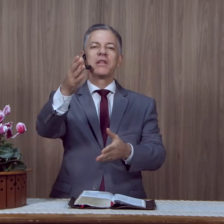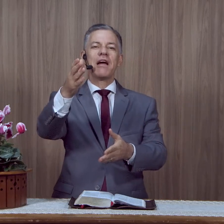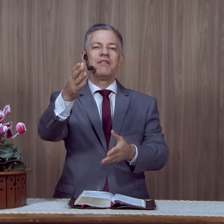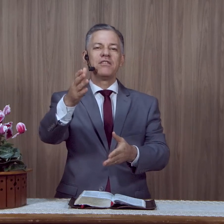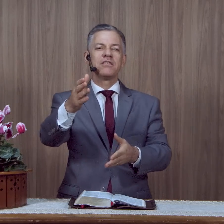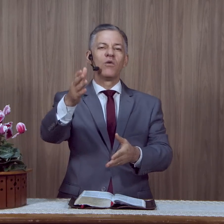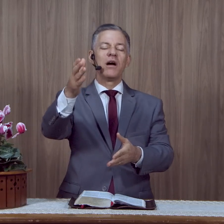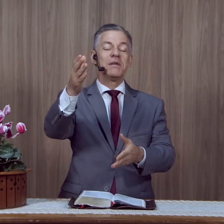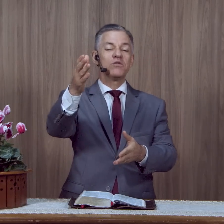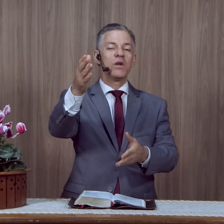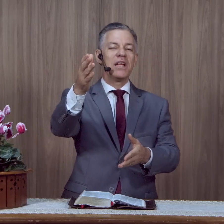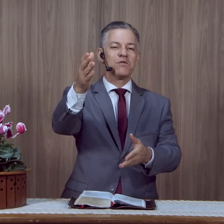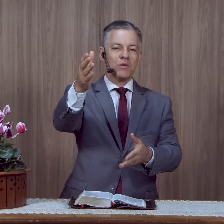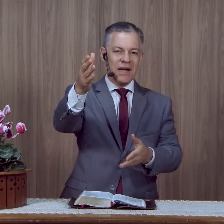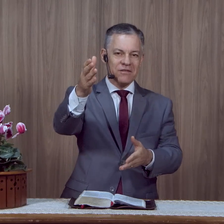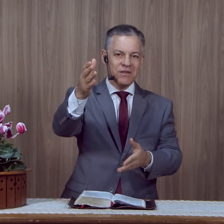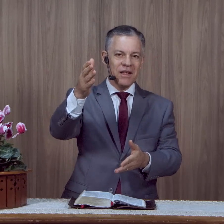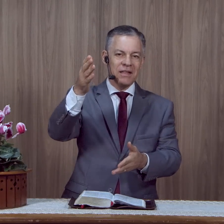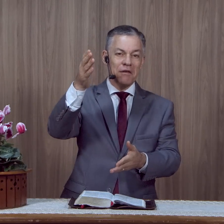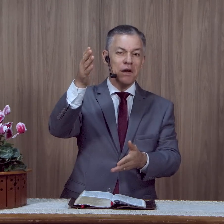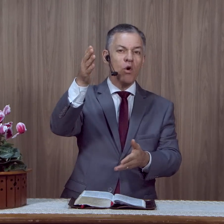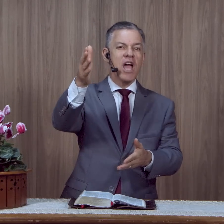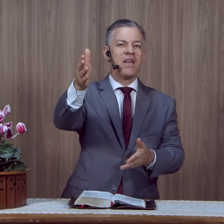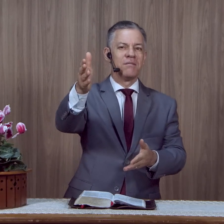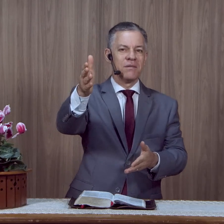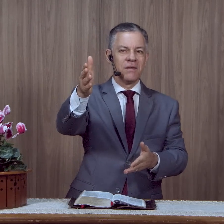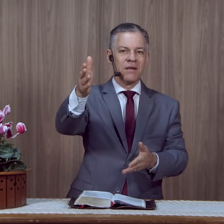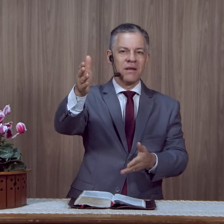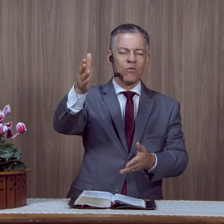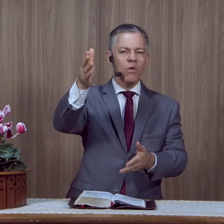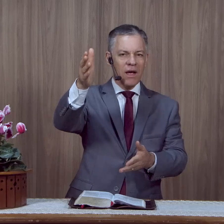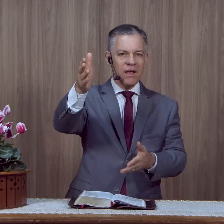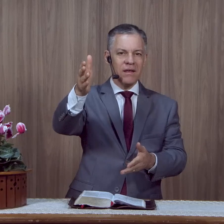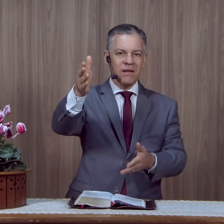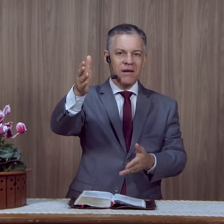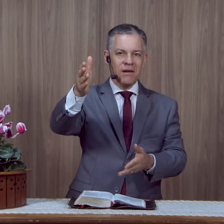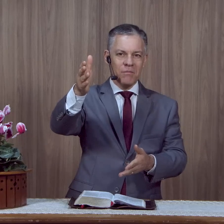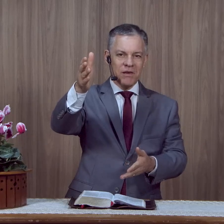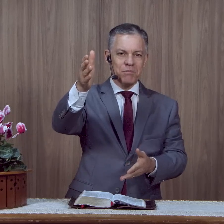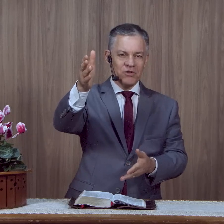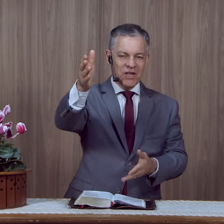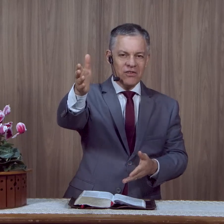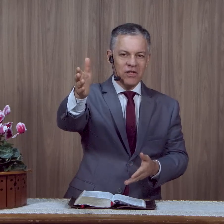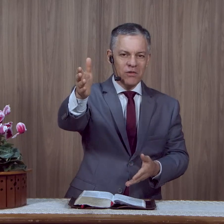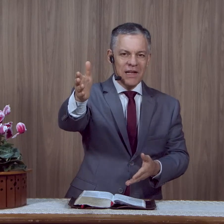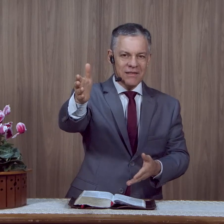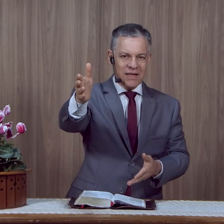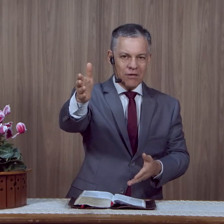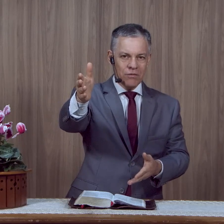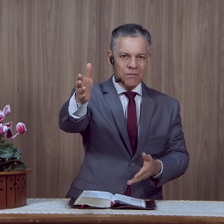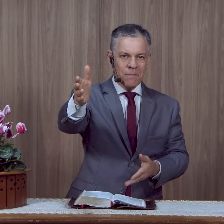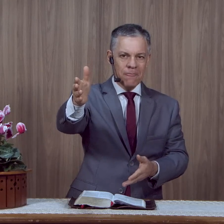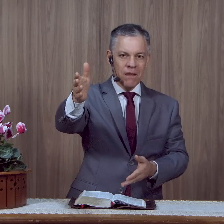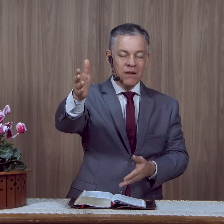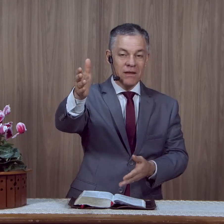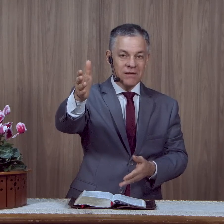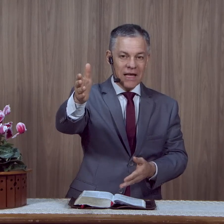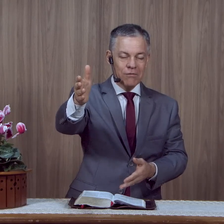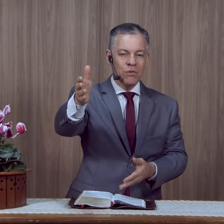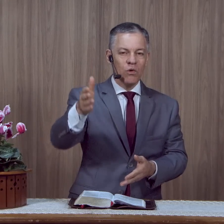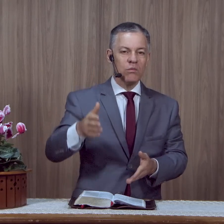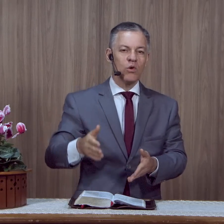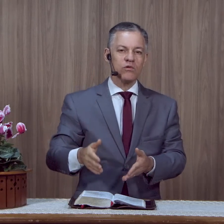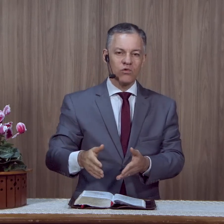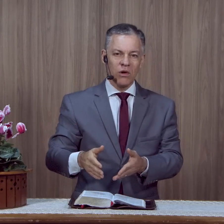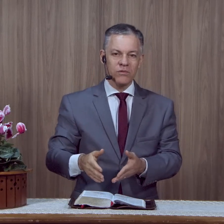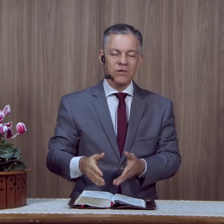sempre. Quando Davi disse: Senhor, as minhas orelhas furaste. Davi era um rei. Um rei. Mas diante de Deus ele é servo, e é